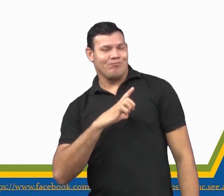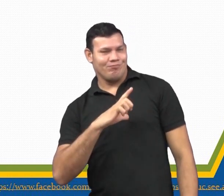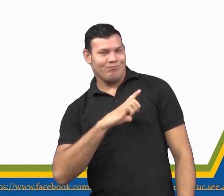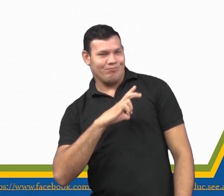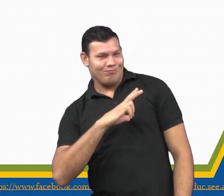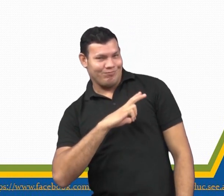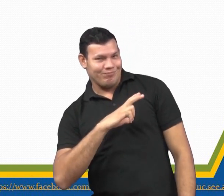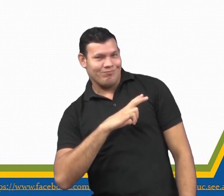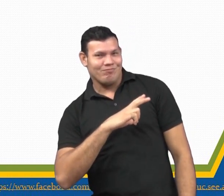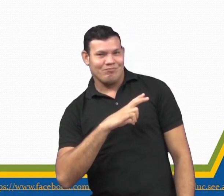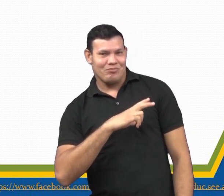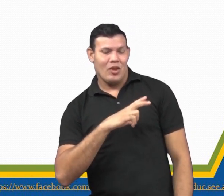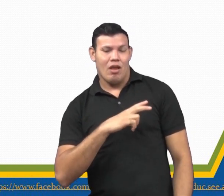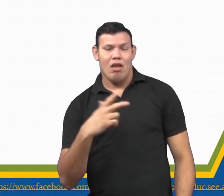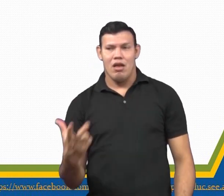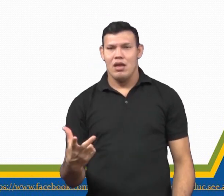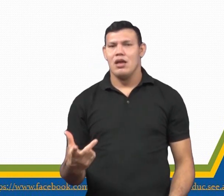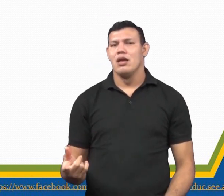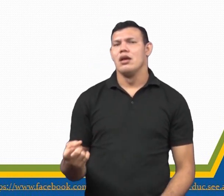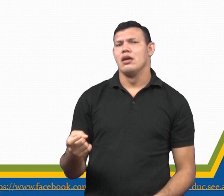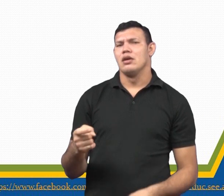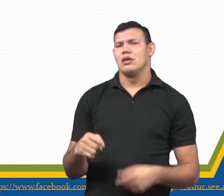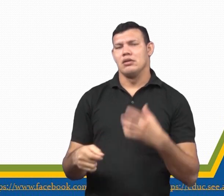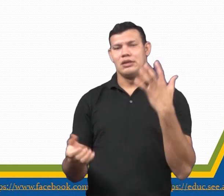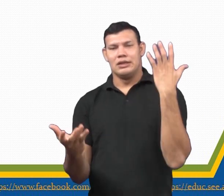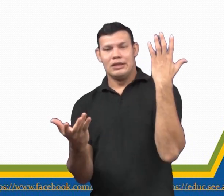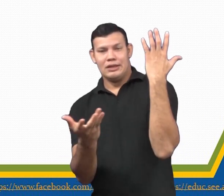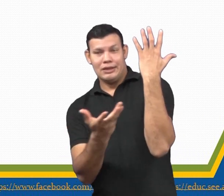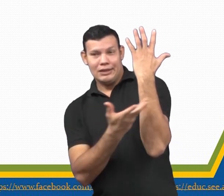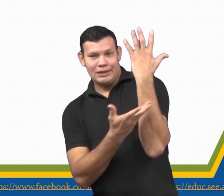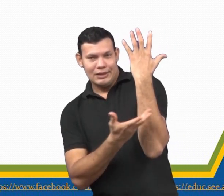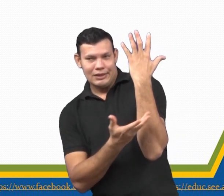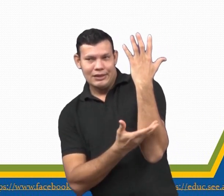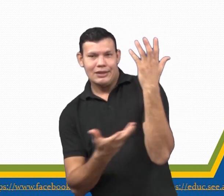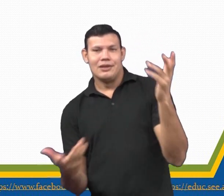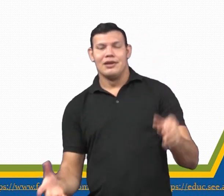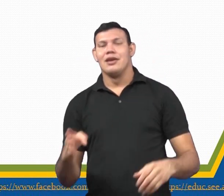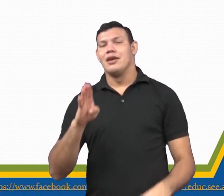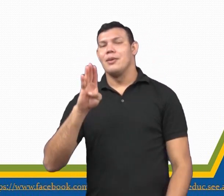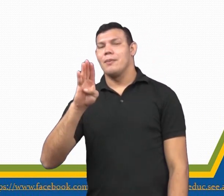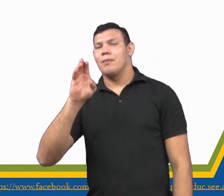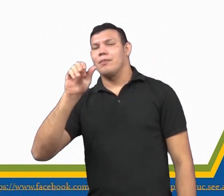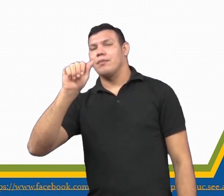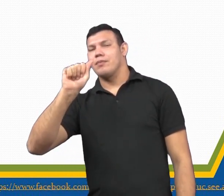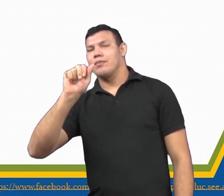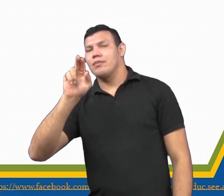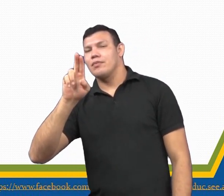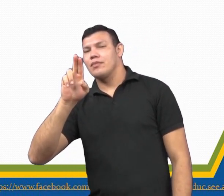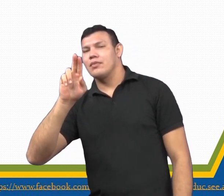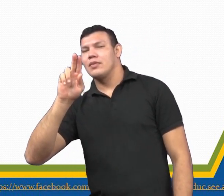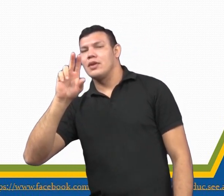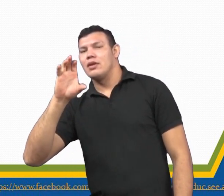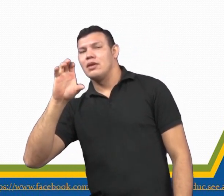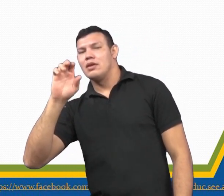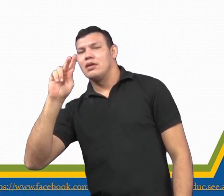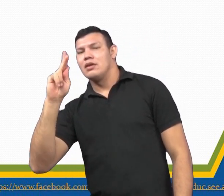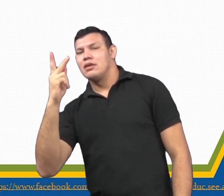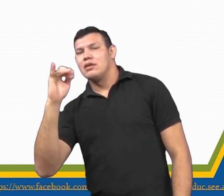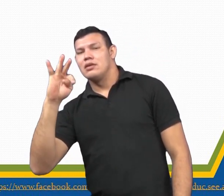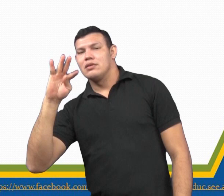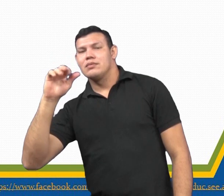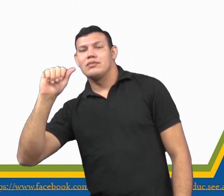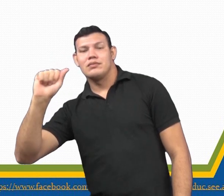minerais. Destaque aí para a bauxita, que ela é a maior produtora mundial, urânio, que ela tem 40%